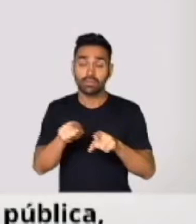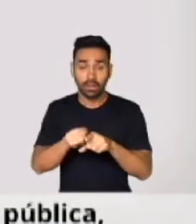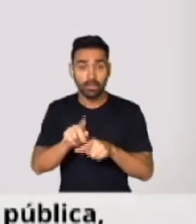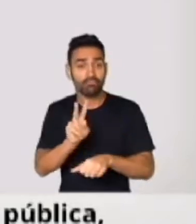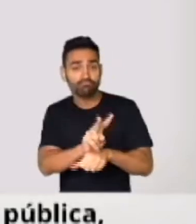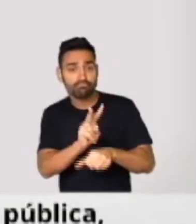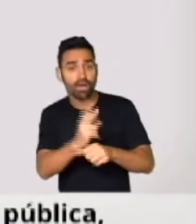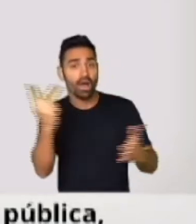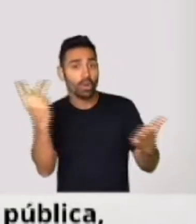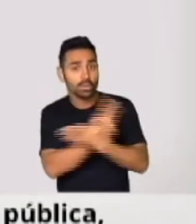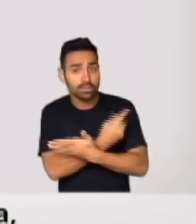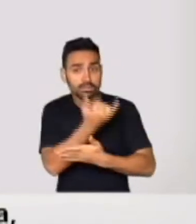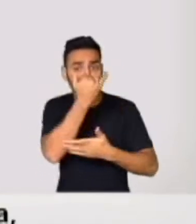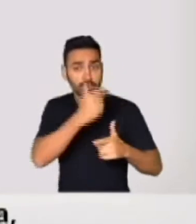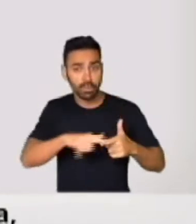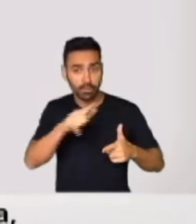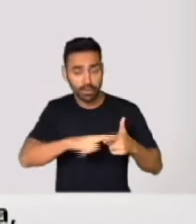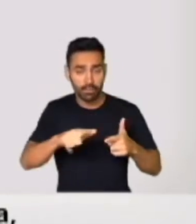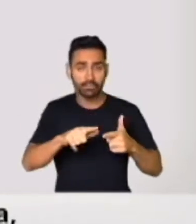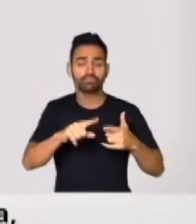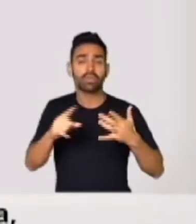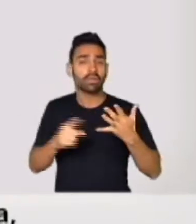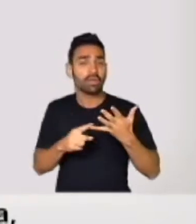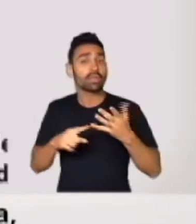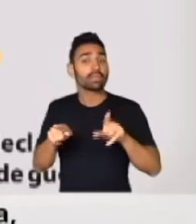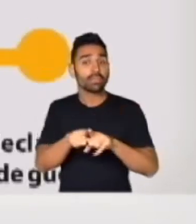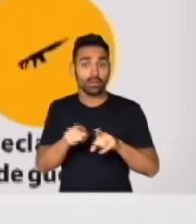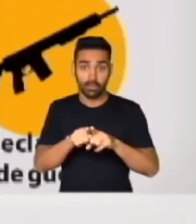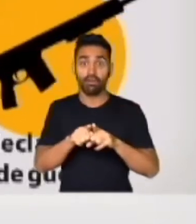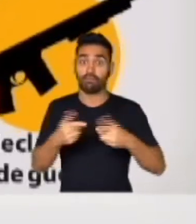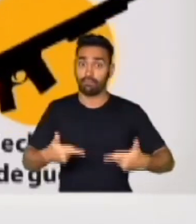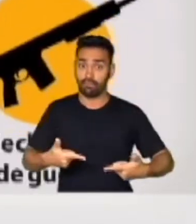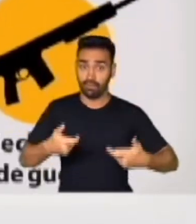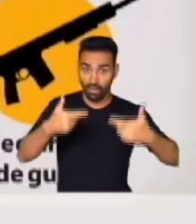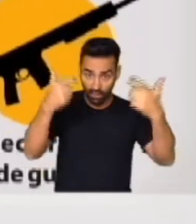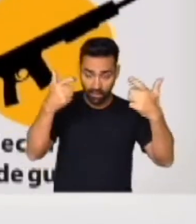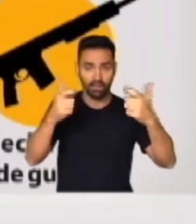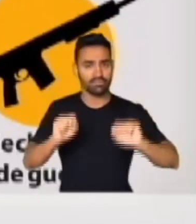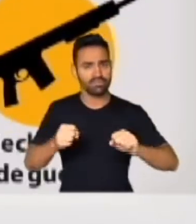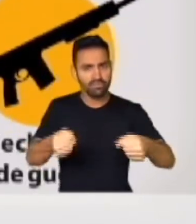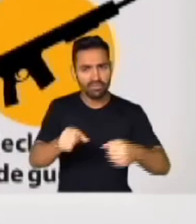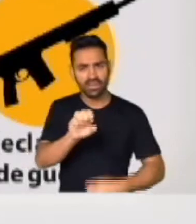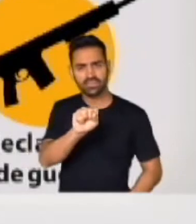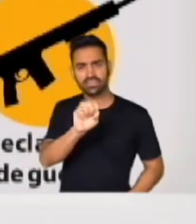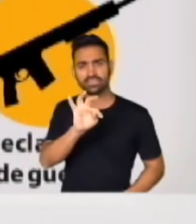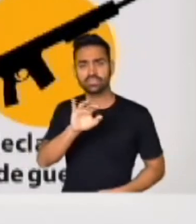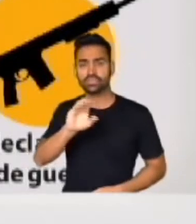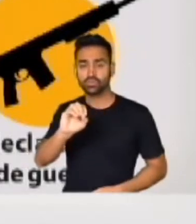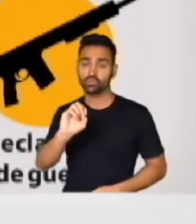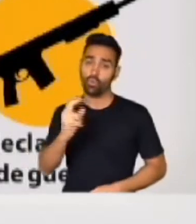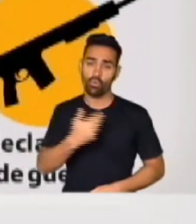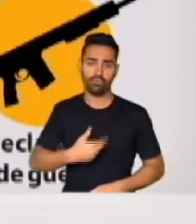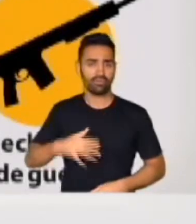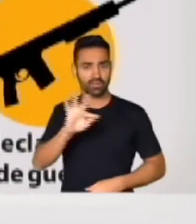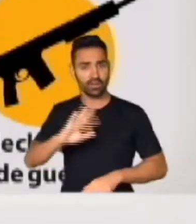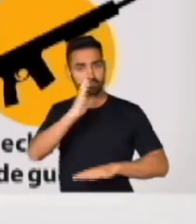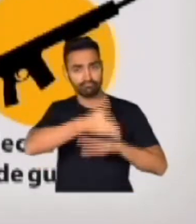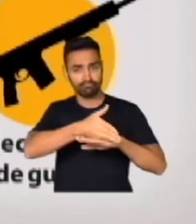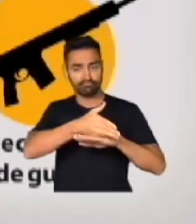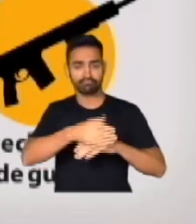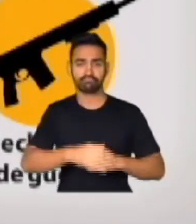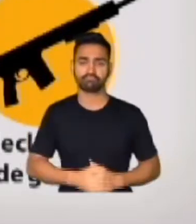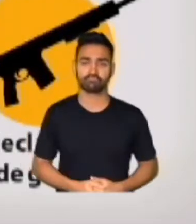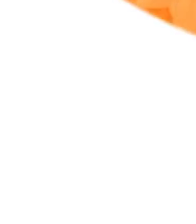socorro de alguma calamidade pública e as que tratam de declaração de guerra, de estado de defesa, de sítio ou intervenção federal.